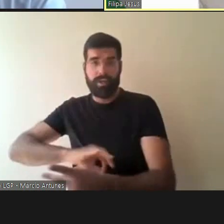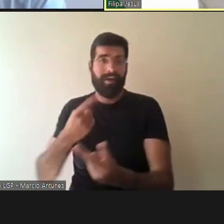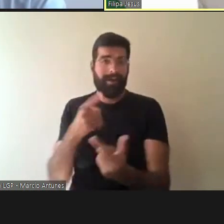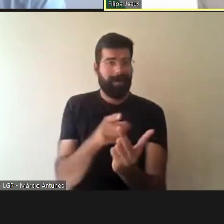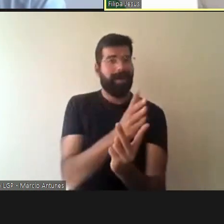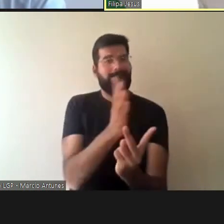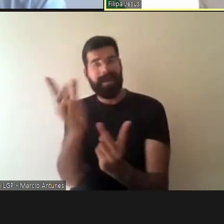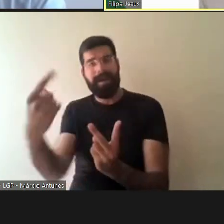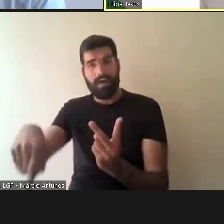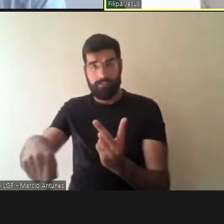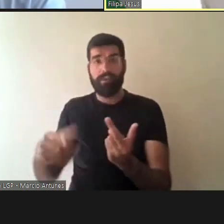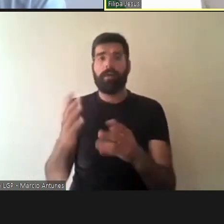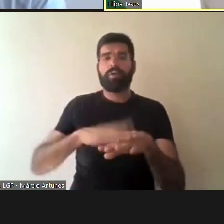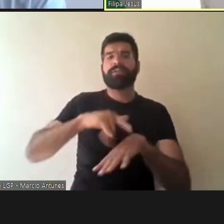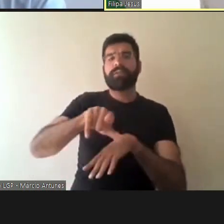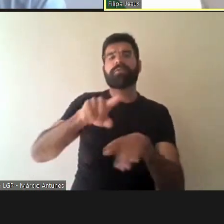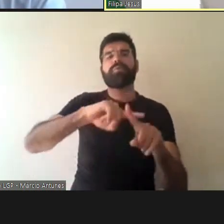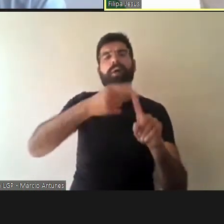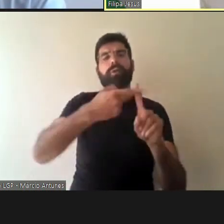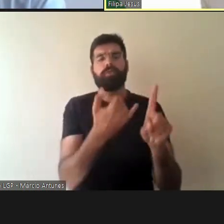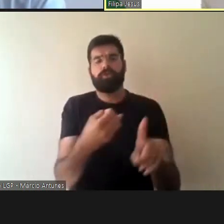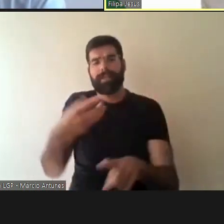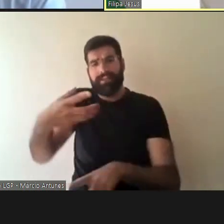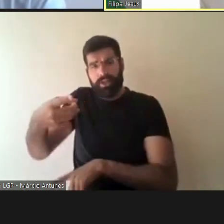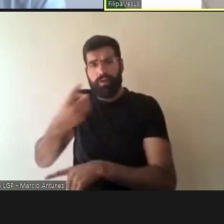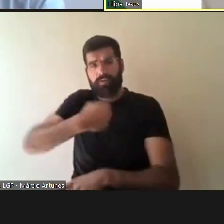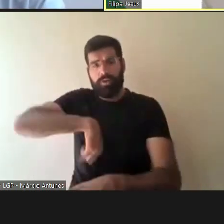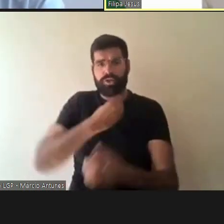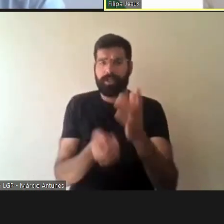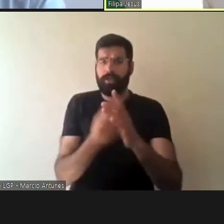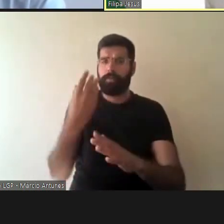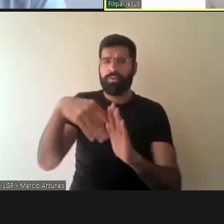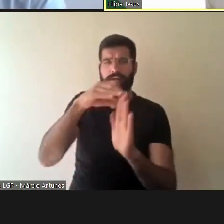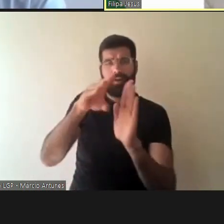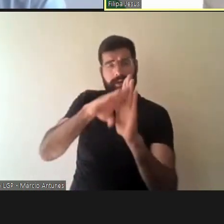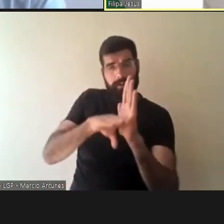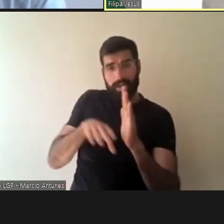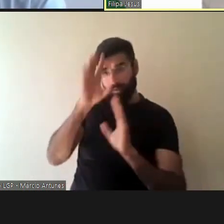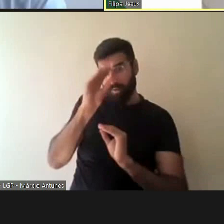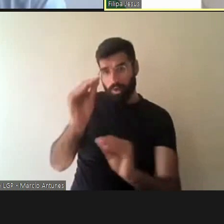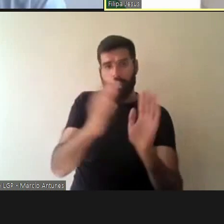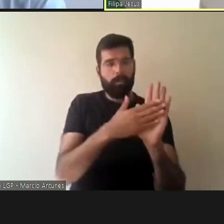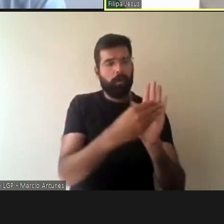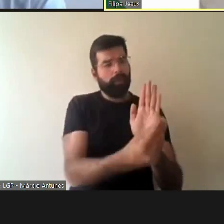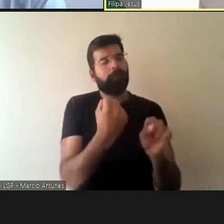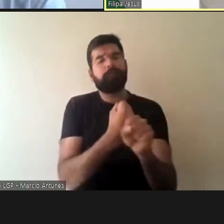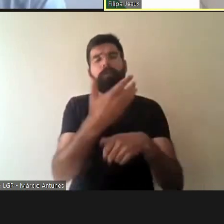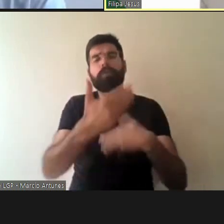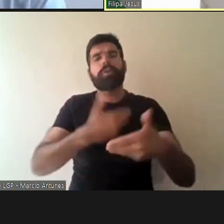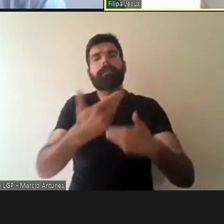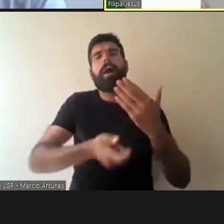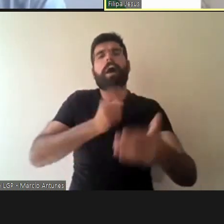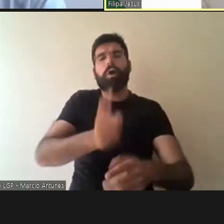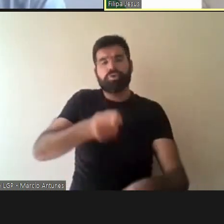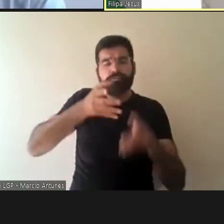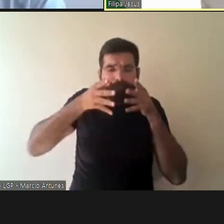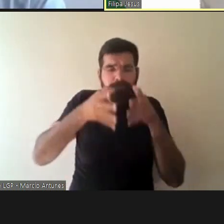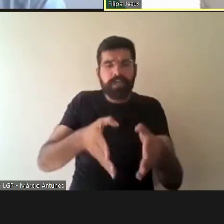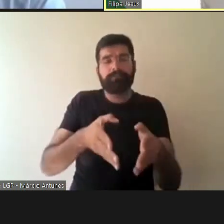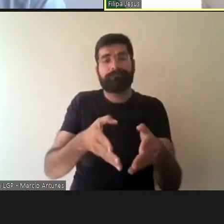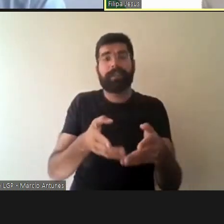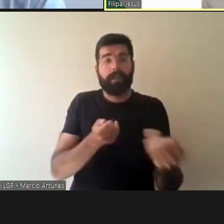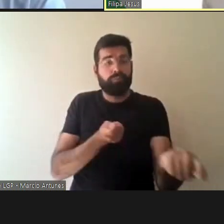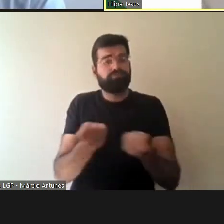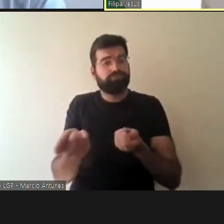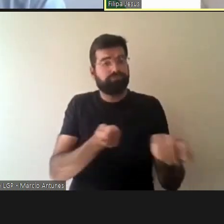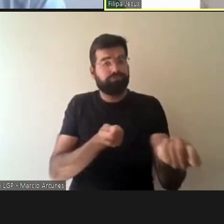em 2019, criámos este programa Qualifica AP, com um modelo de funcionamento que assentava na identificação de coordenadores